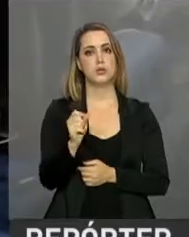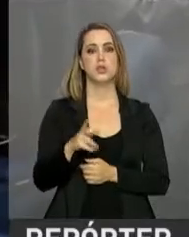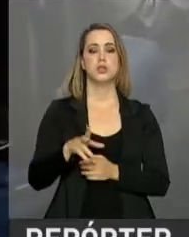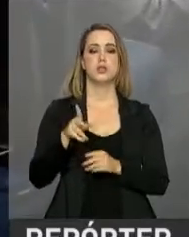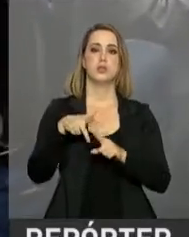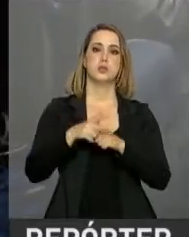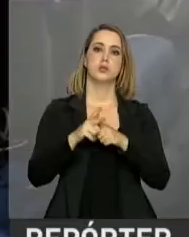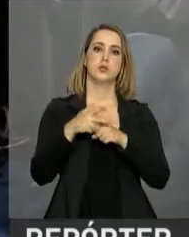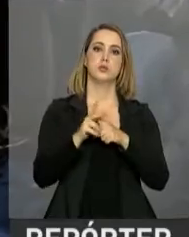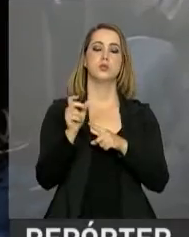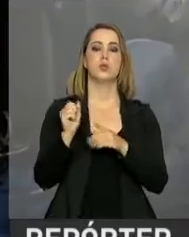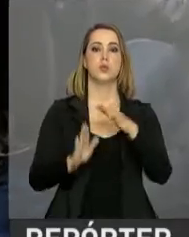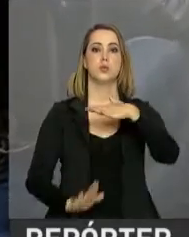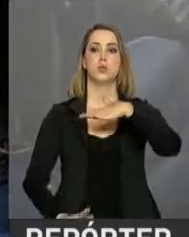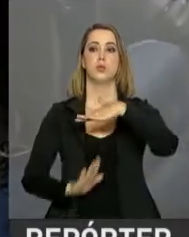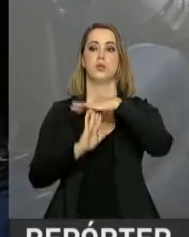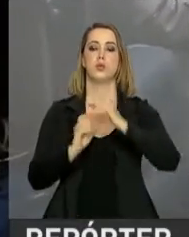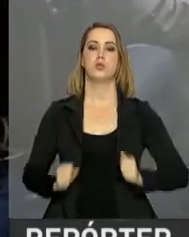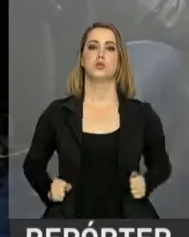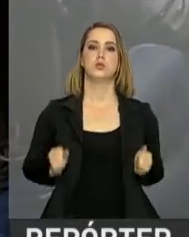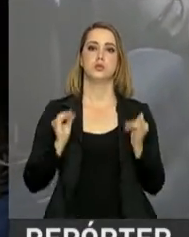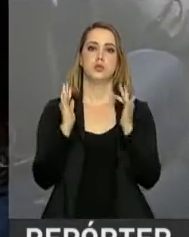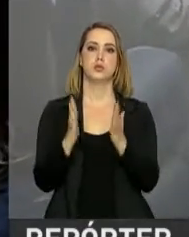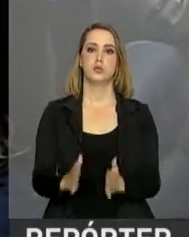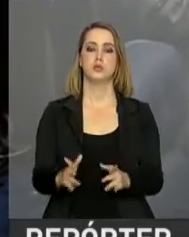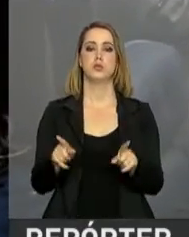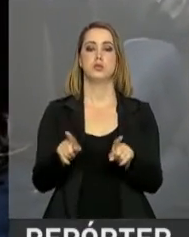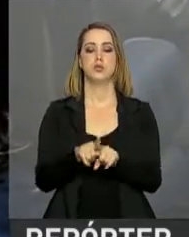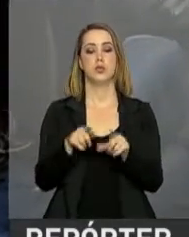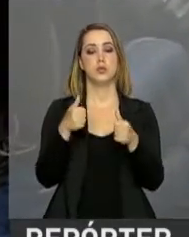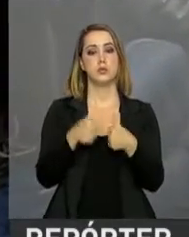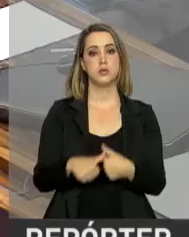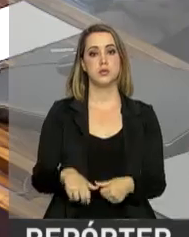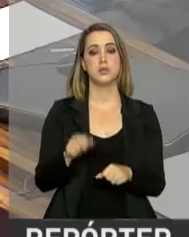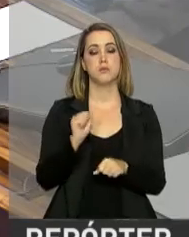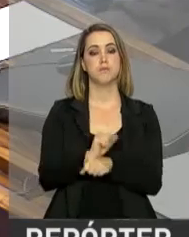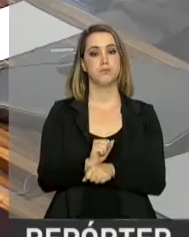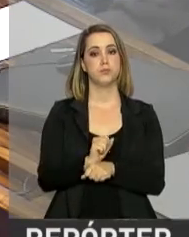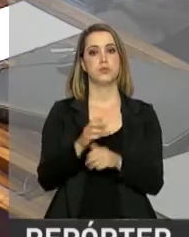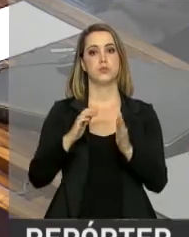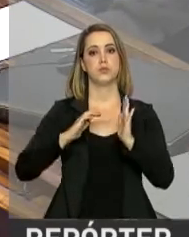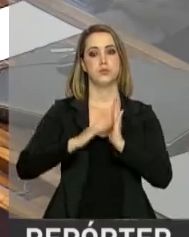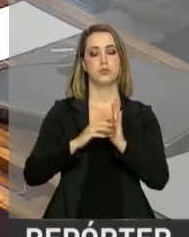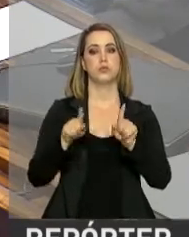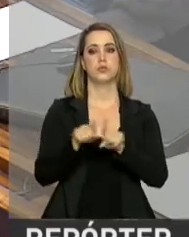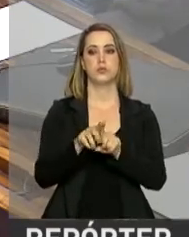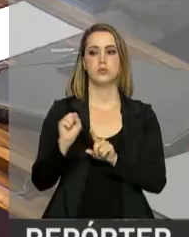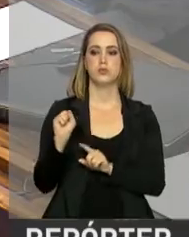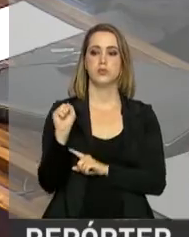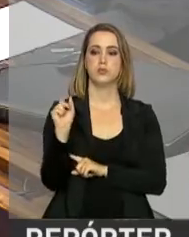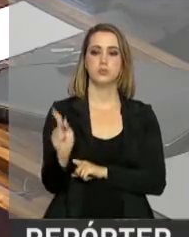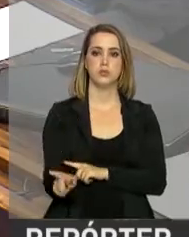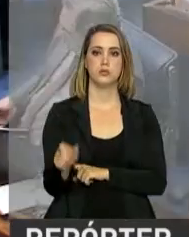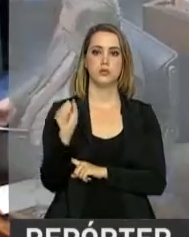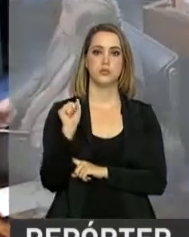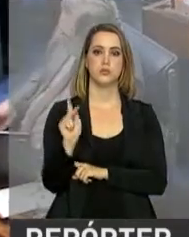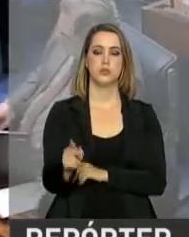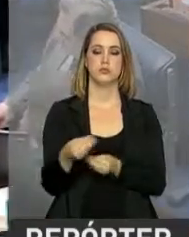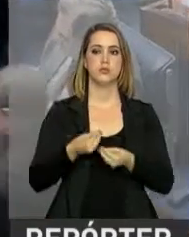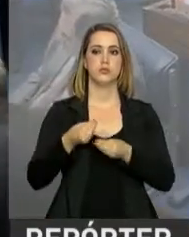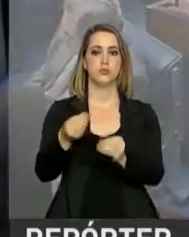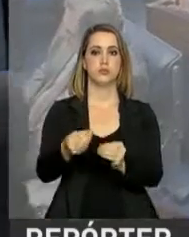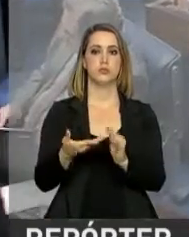para o aumento dos gastos públicos que já passou pela câmara e está no senado e da previdência social que deve ser enviada ao congresso